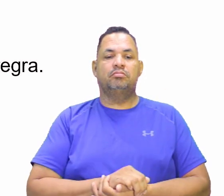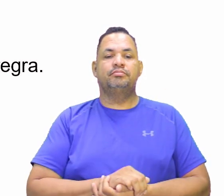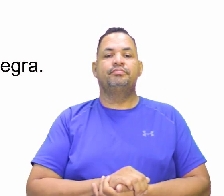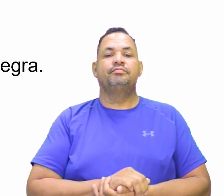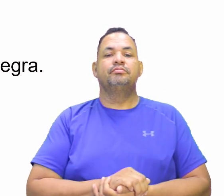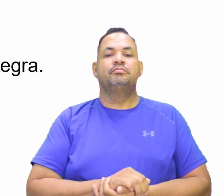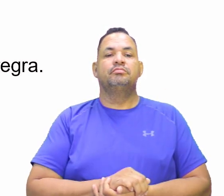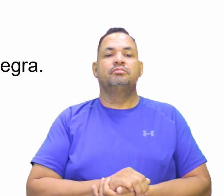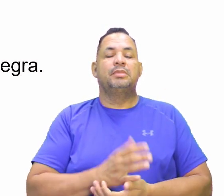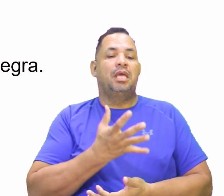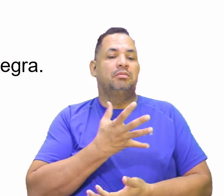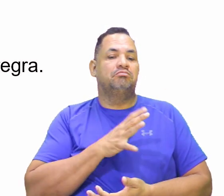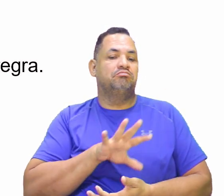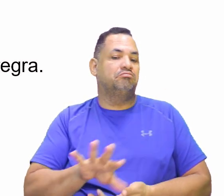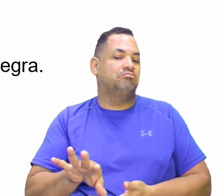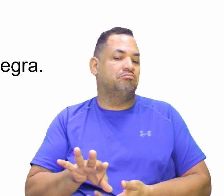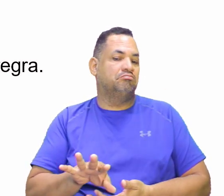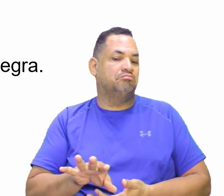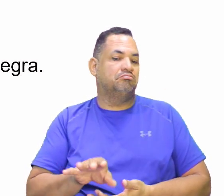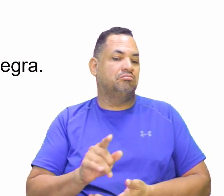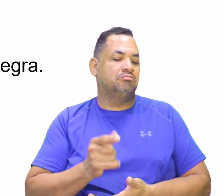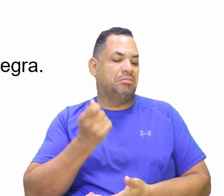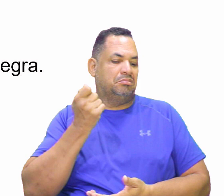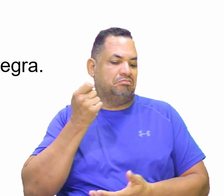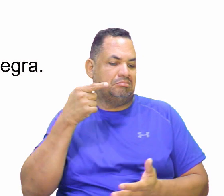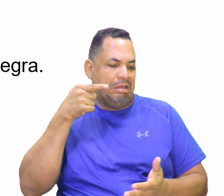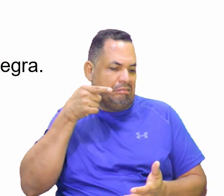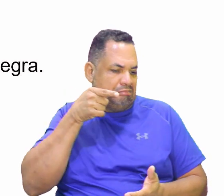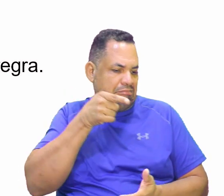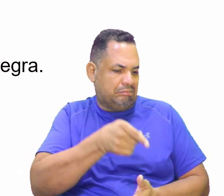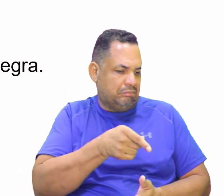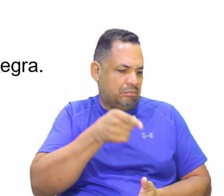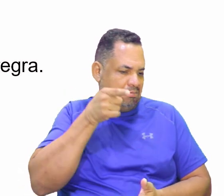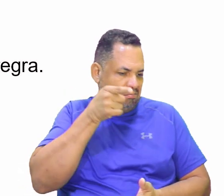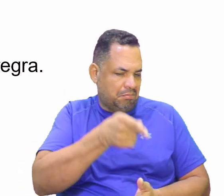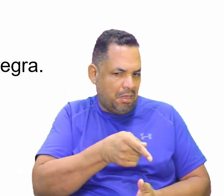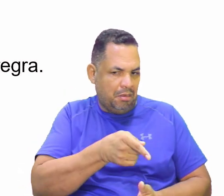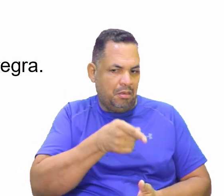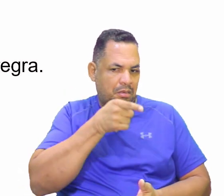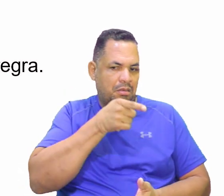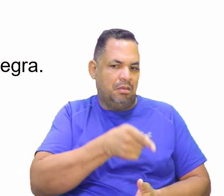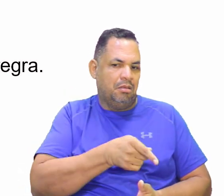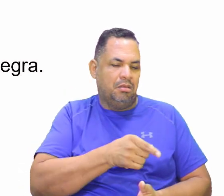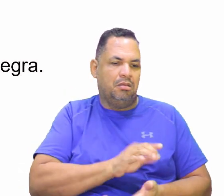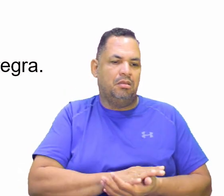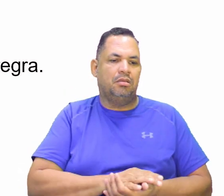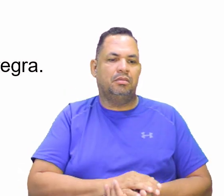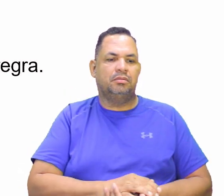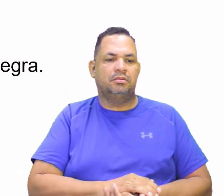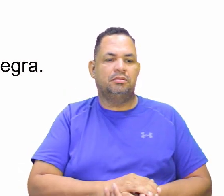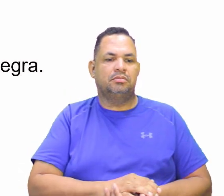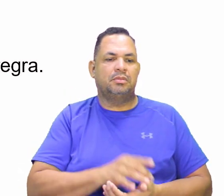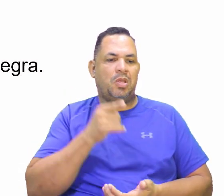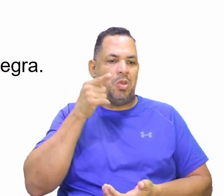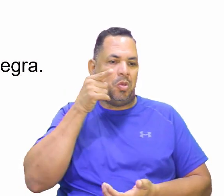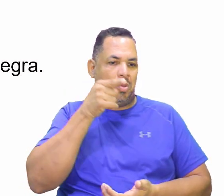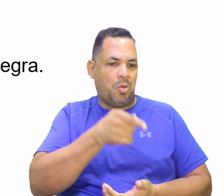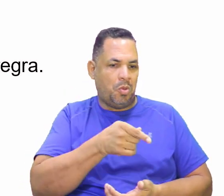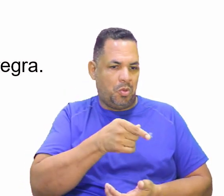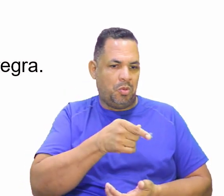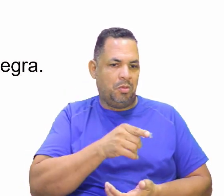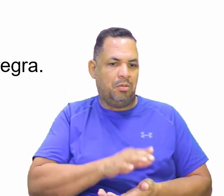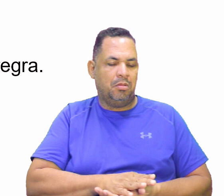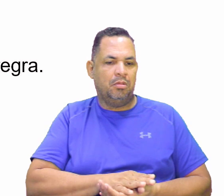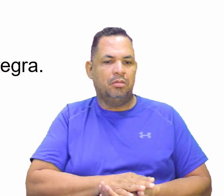fala condenam essa regra gramatical, é forte, não é? É isso que vem dizendo lá? Condena a regra